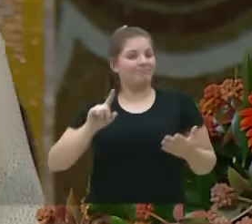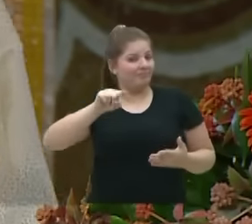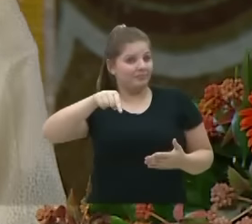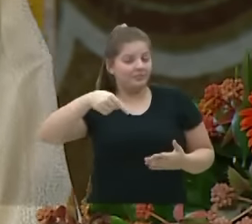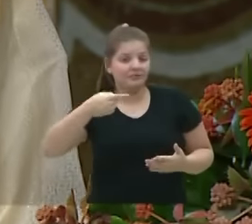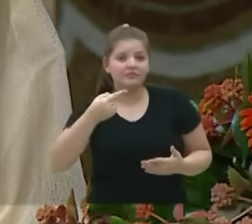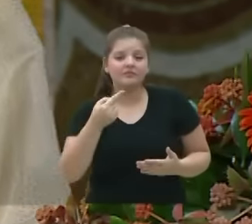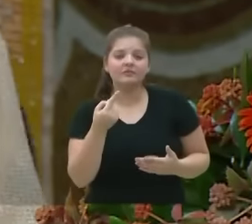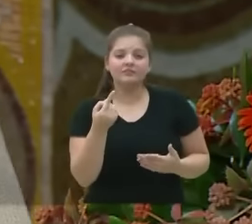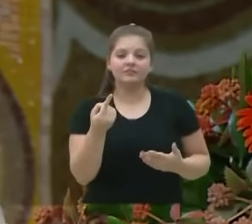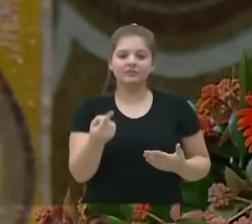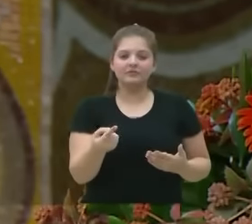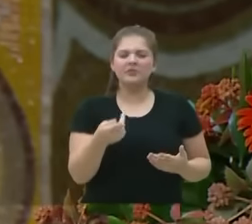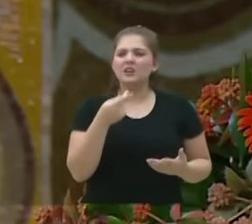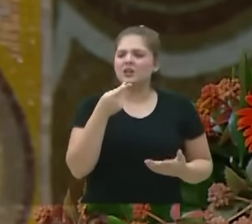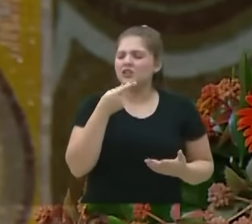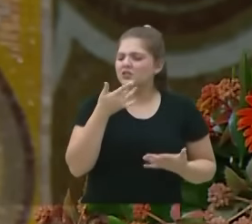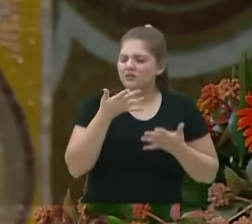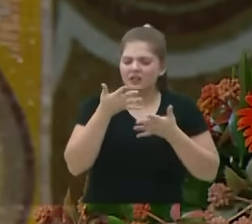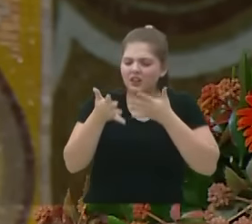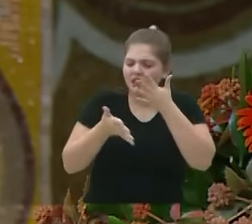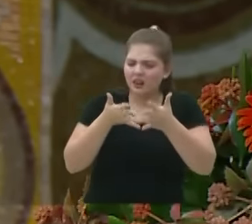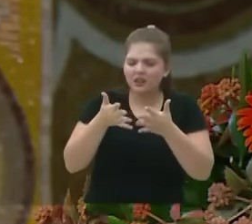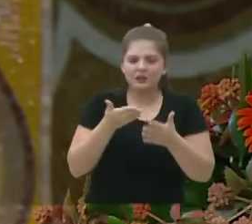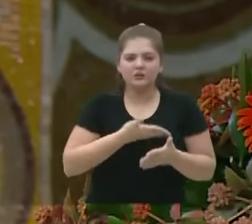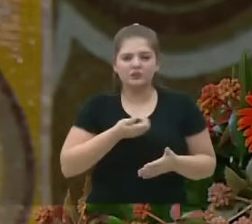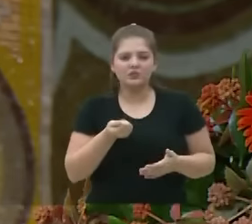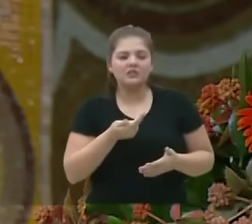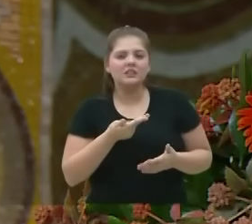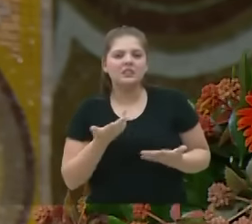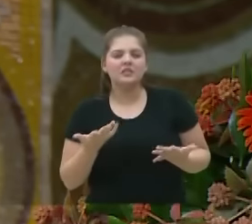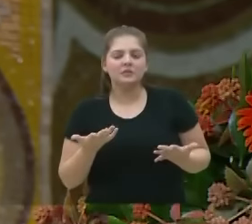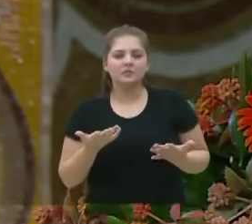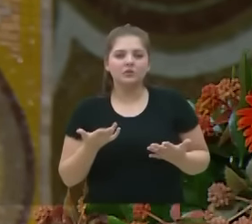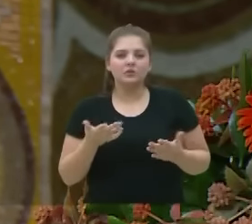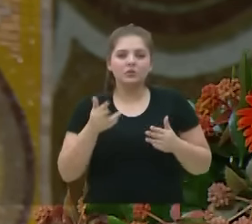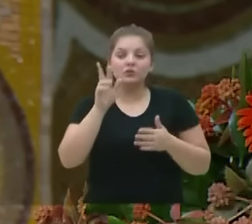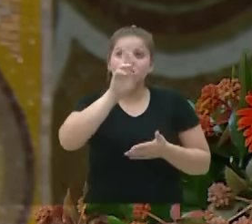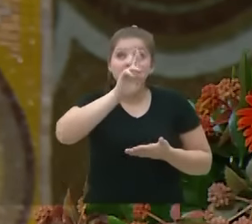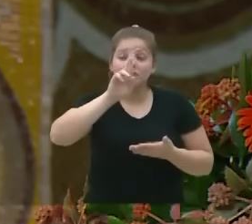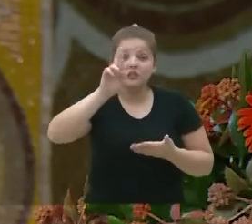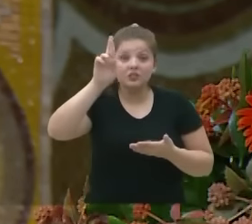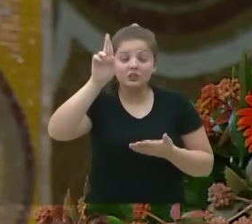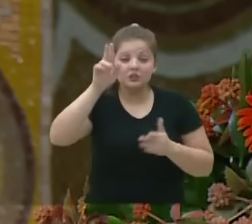Depois de falar com os discípulos, o Senhor Jesus foi elevado ao céu.